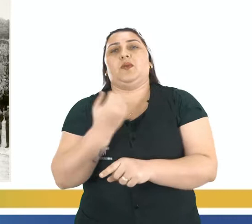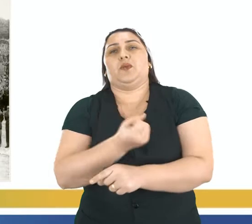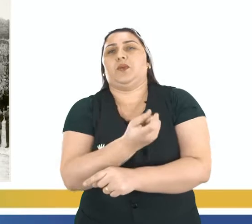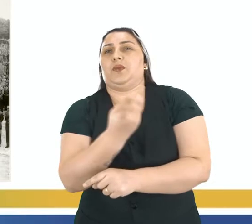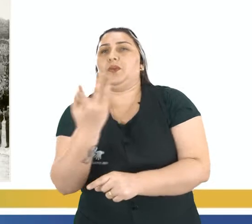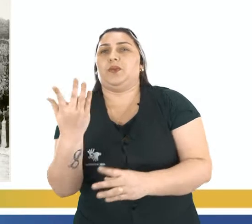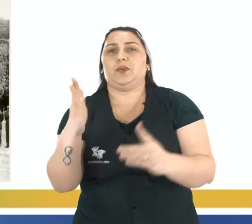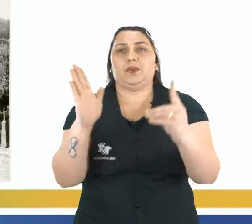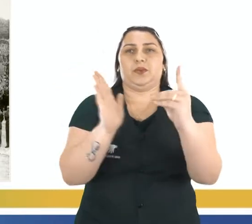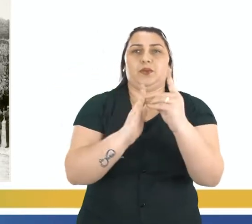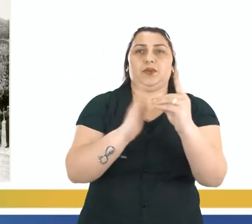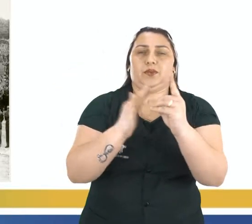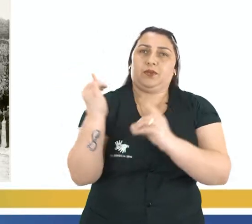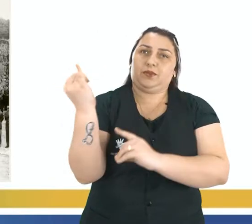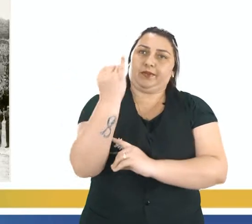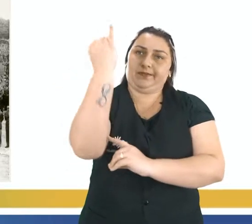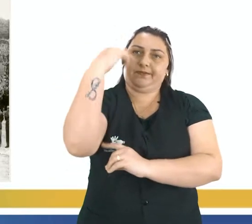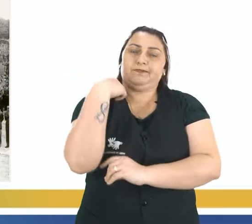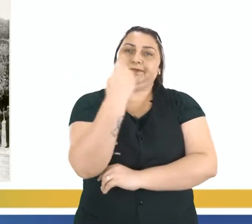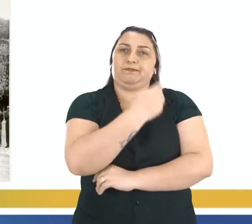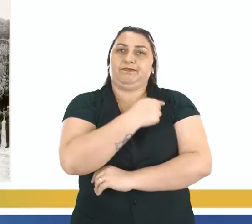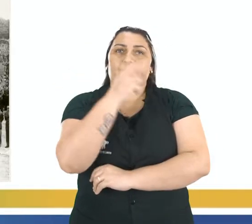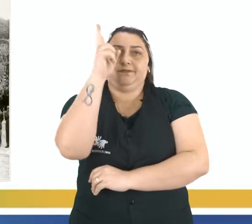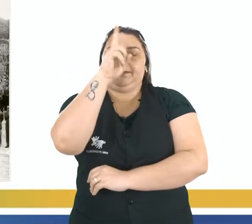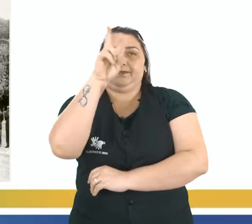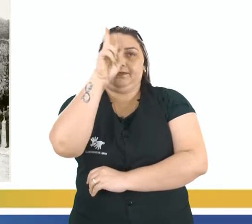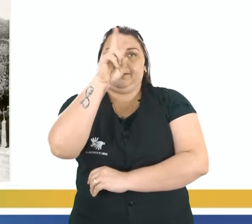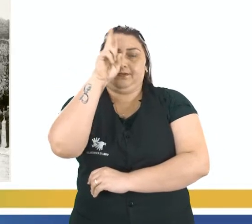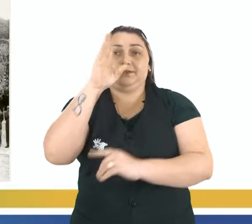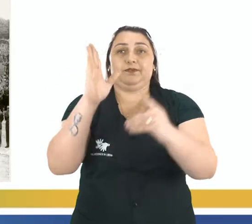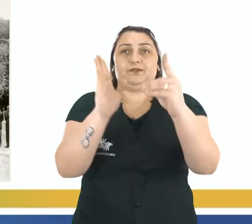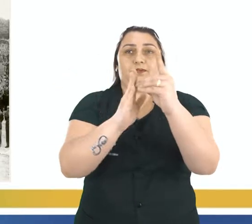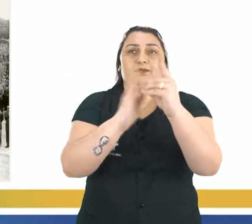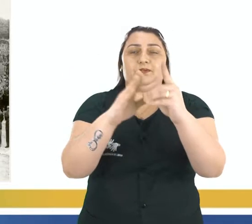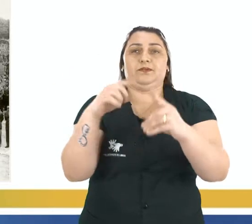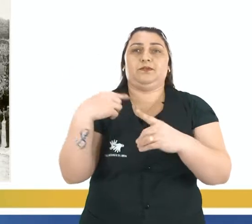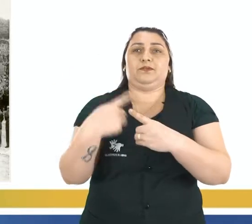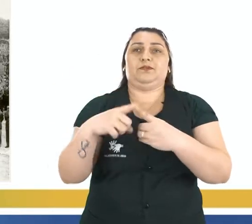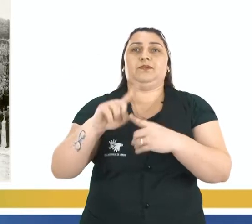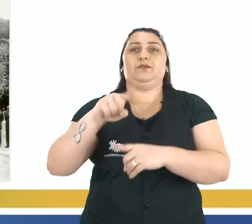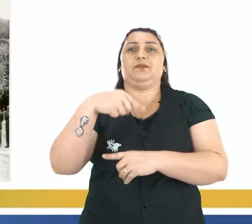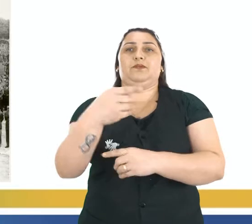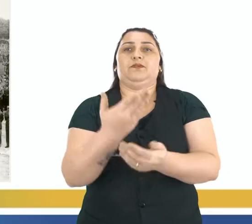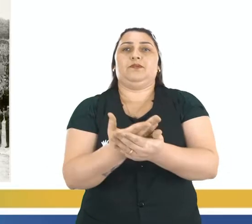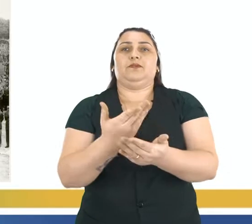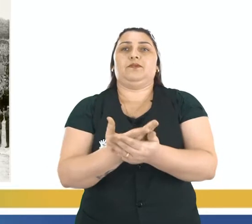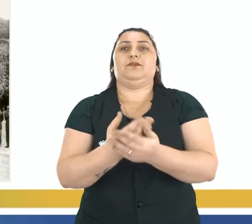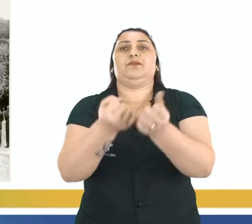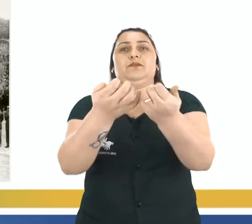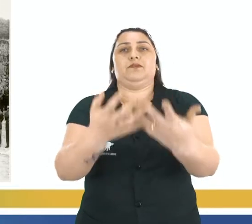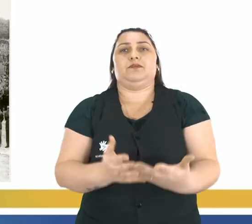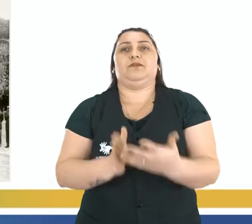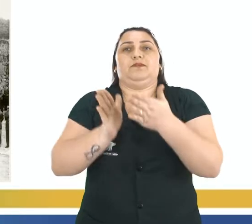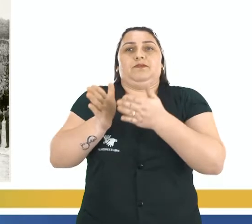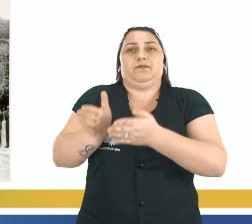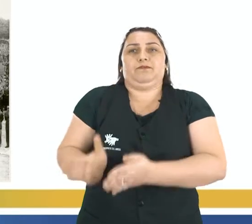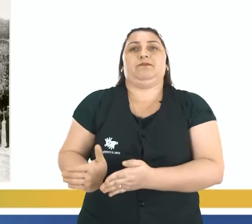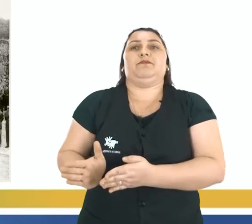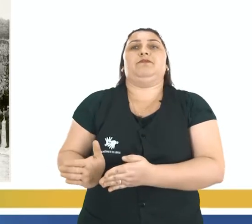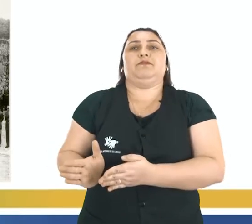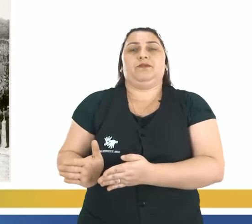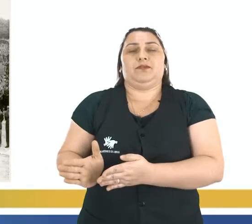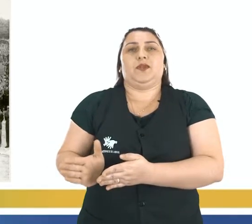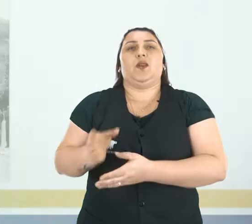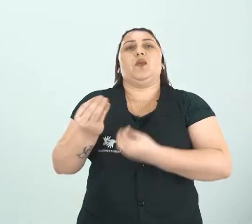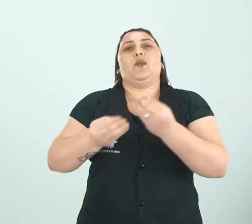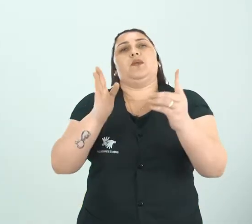de indígenas. É muito importante a gente ressaltar essa questão indígena, porque nas próximas aulas a gente vai abordar fielmente como que